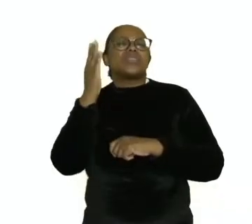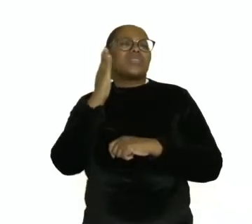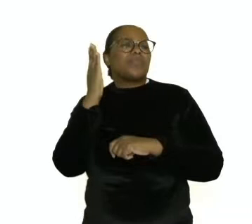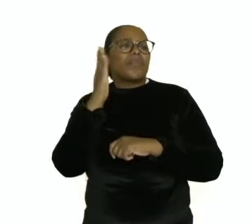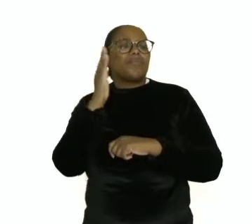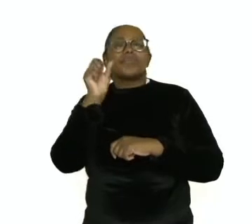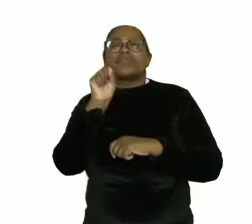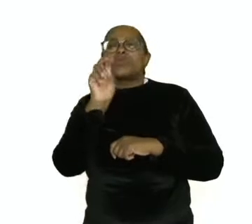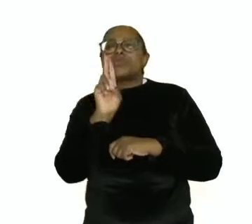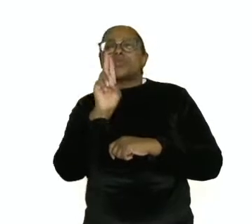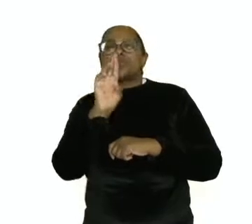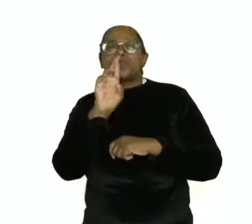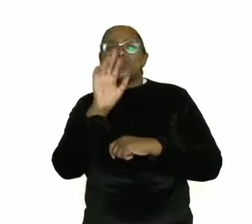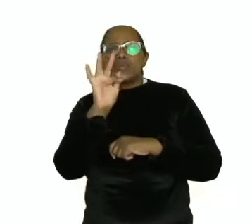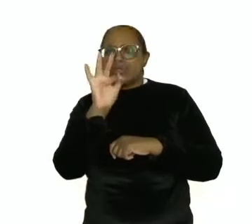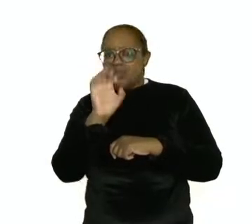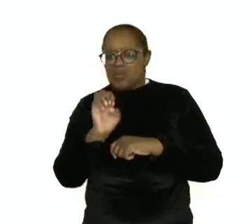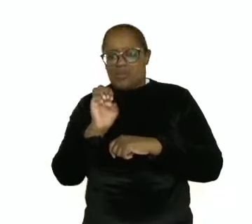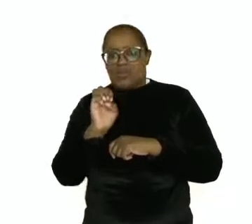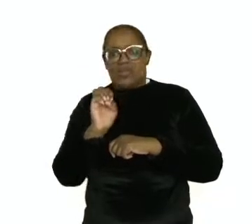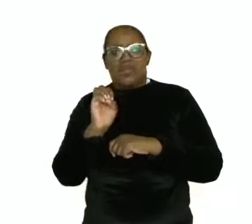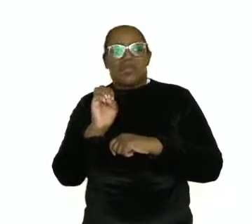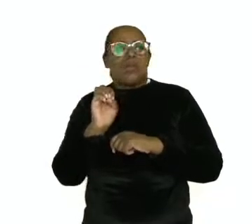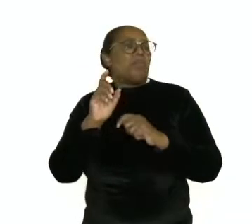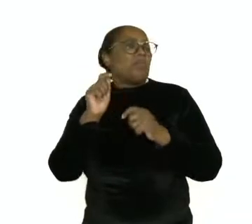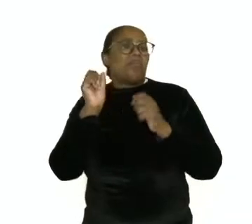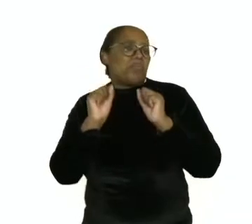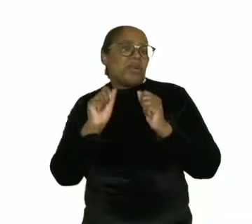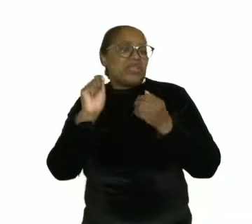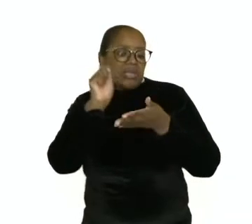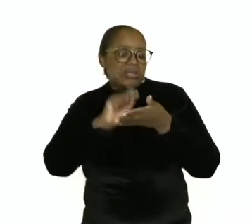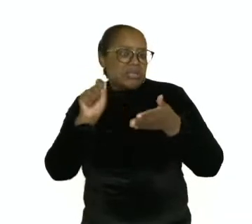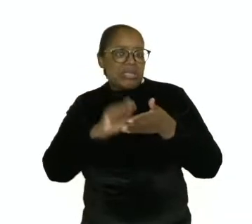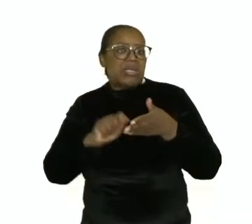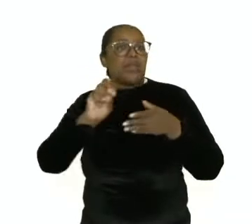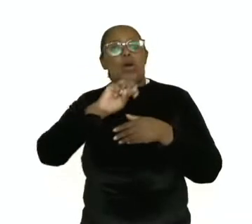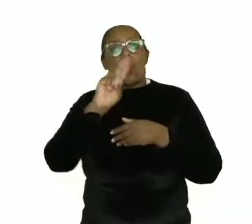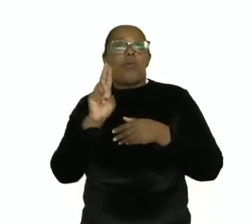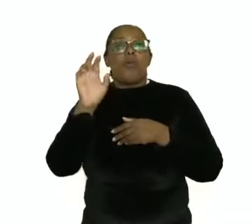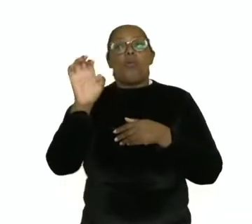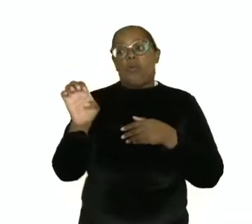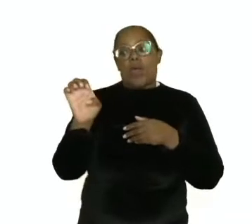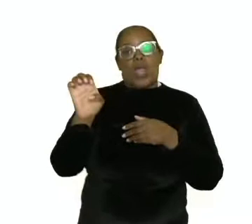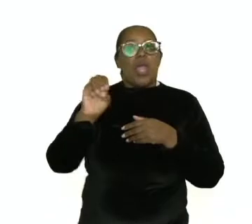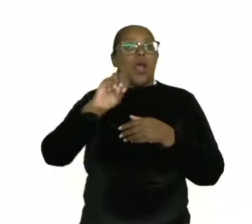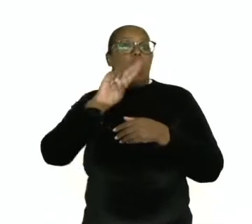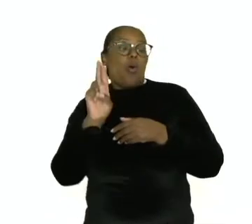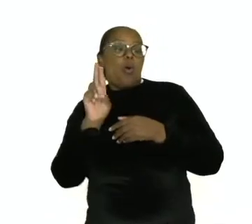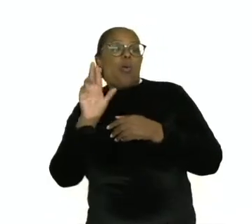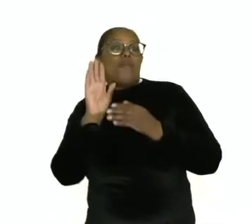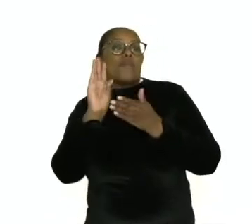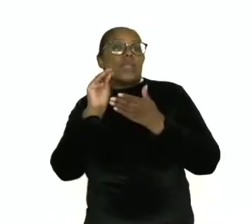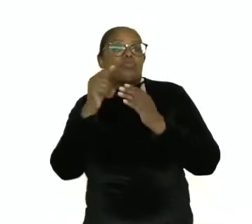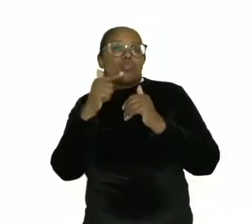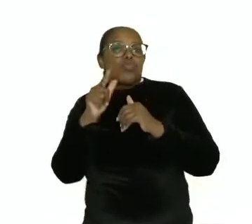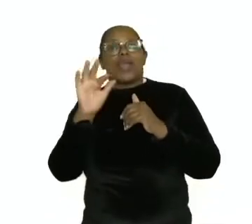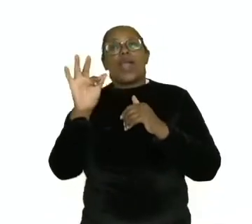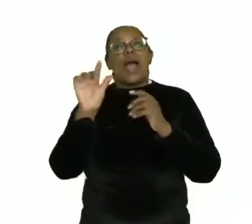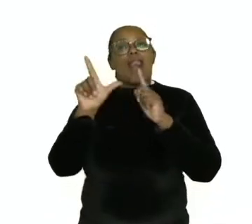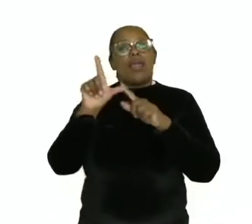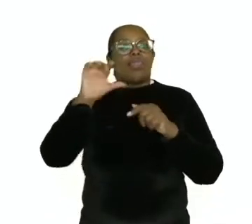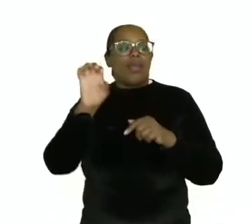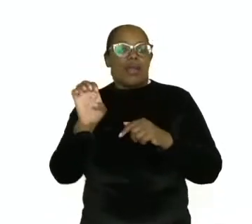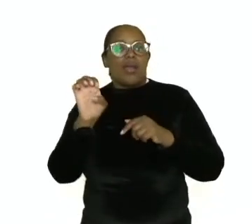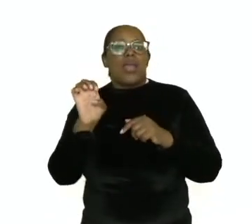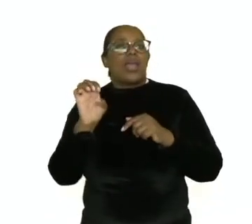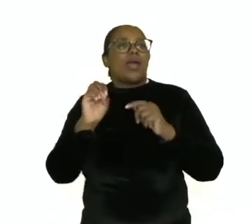O surf, ou surf, a escrita pode ser com E ou sem o E, é um esporte feito na superfície da